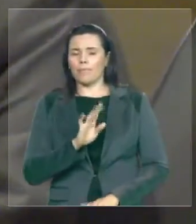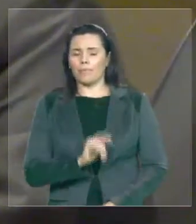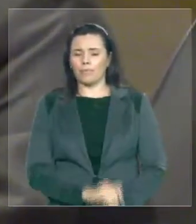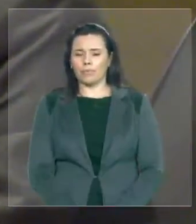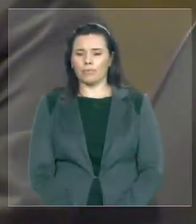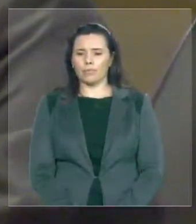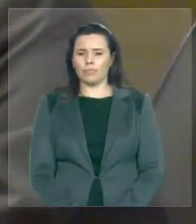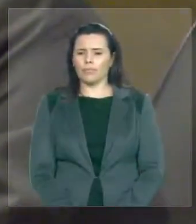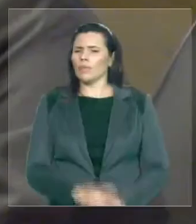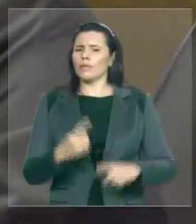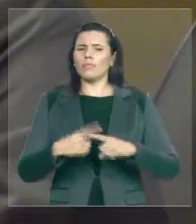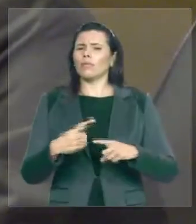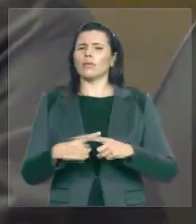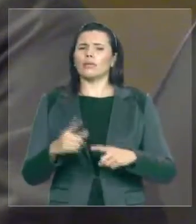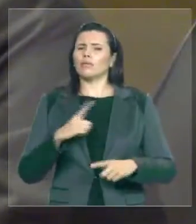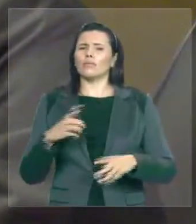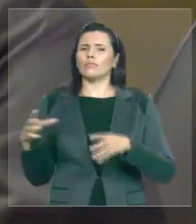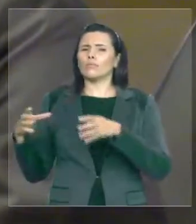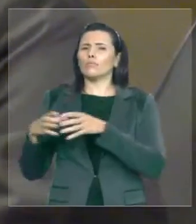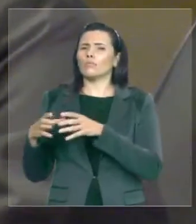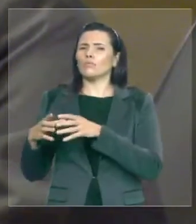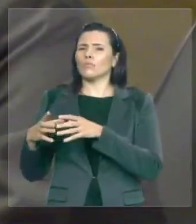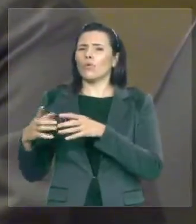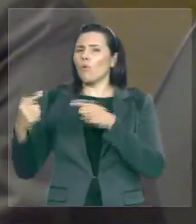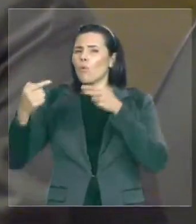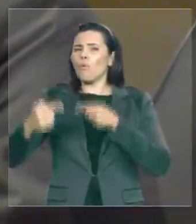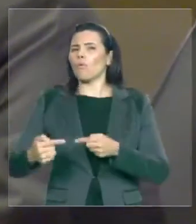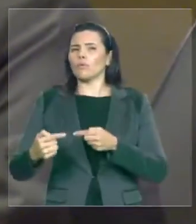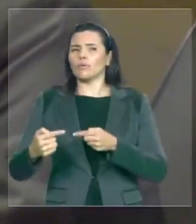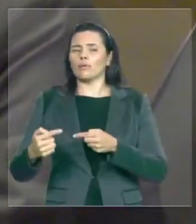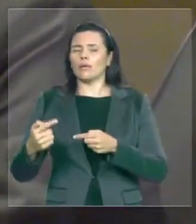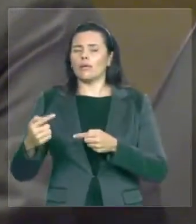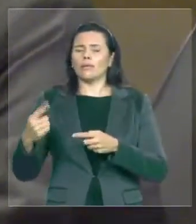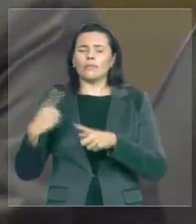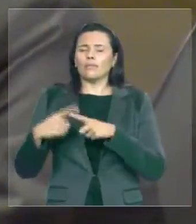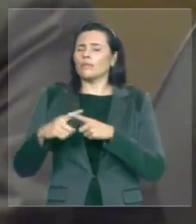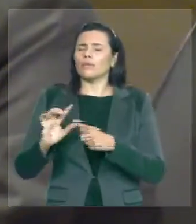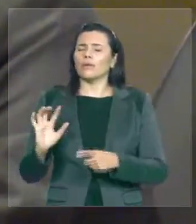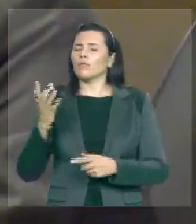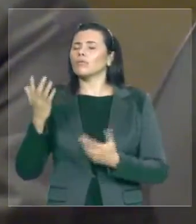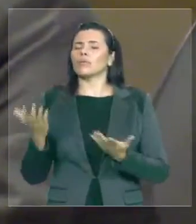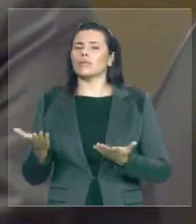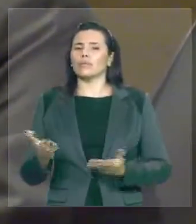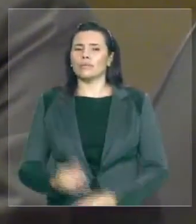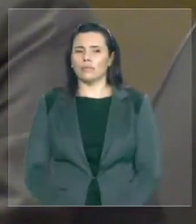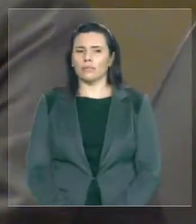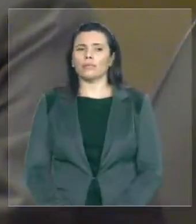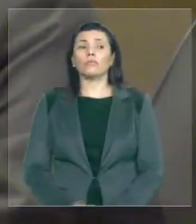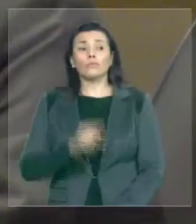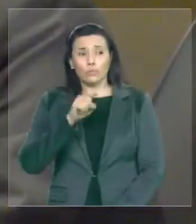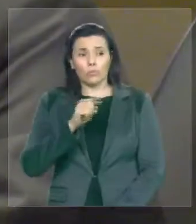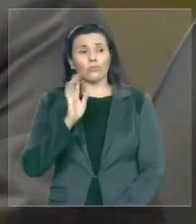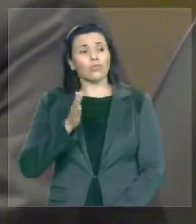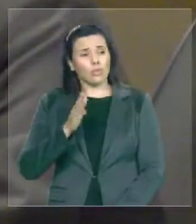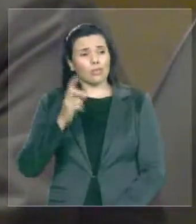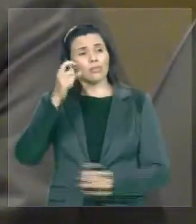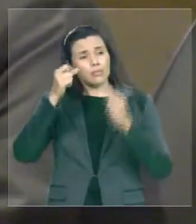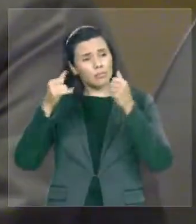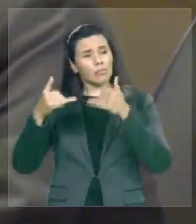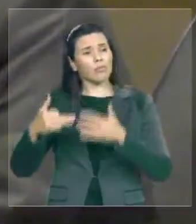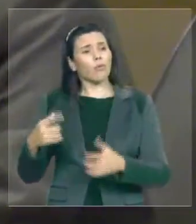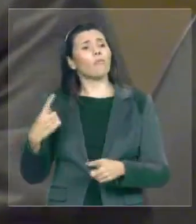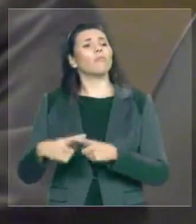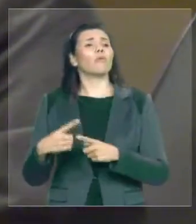Por que que isto acontece? Vossa Excelência já enumerou alguns fatos,